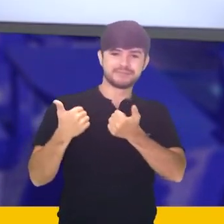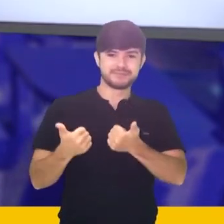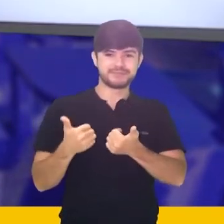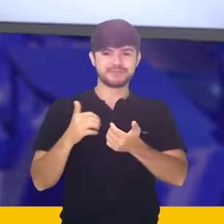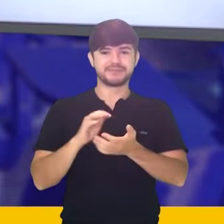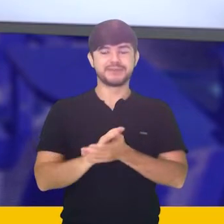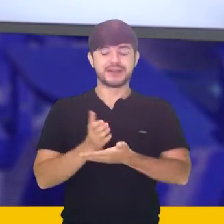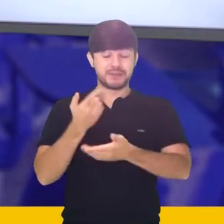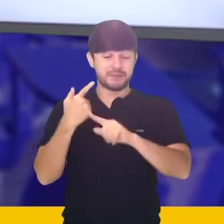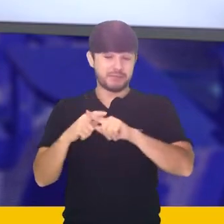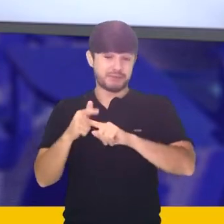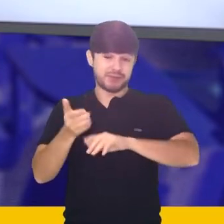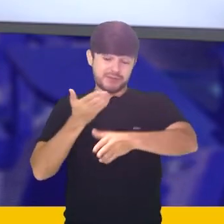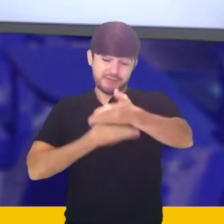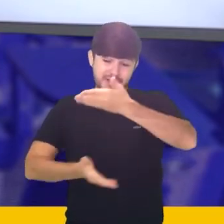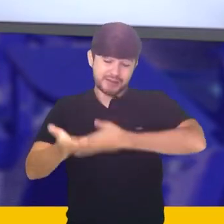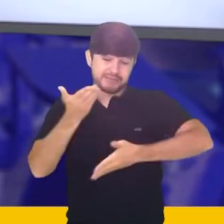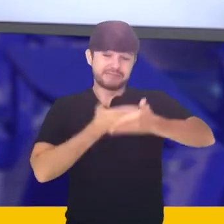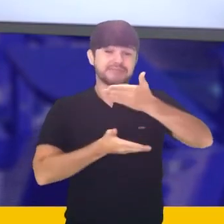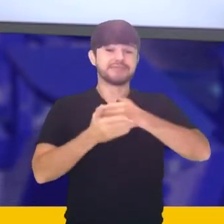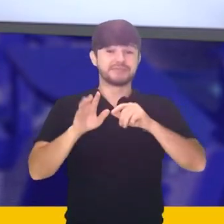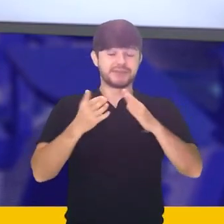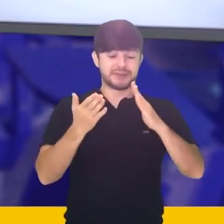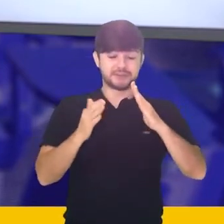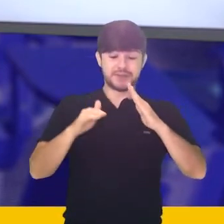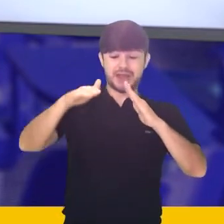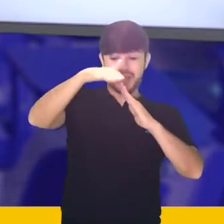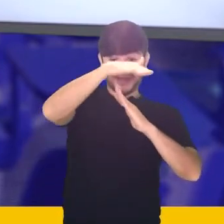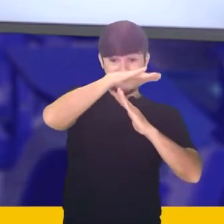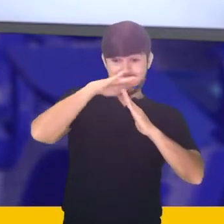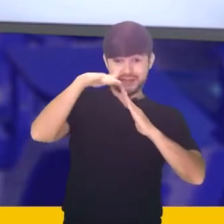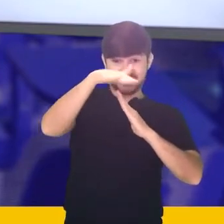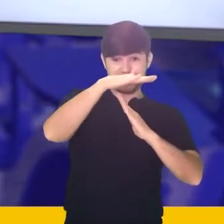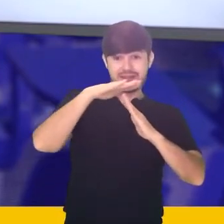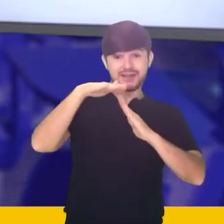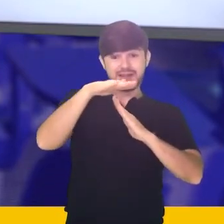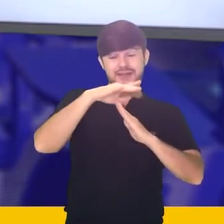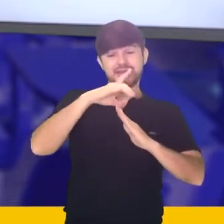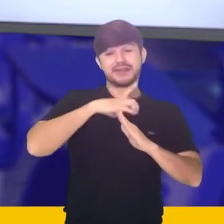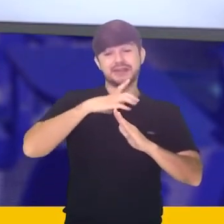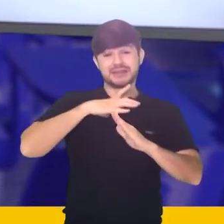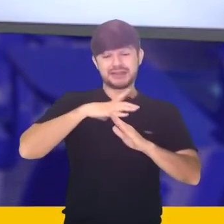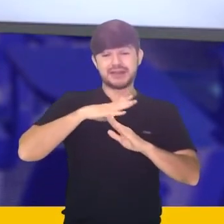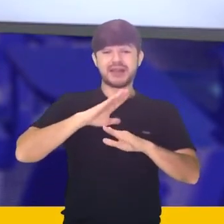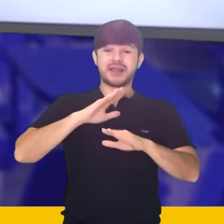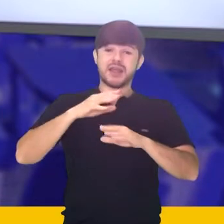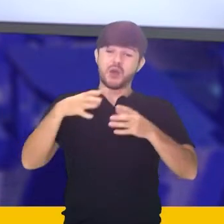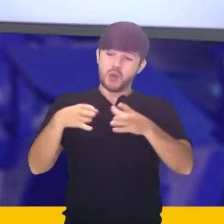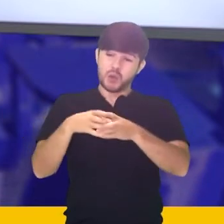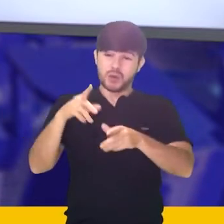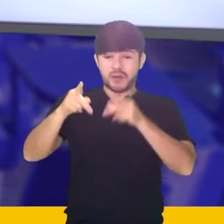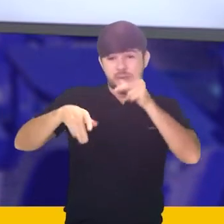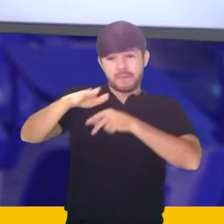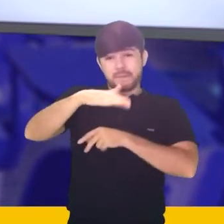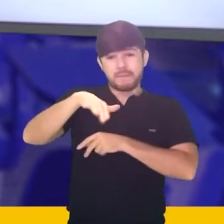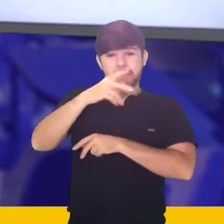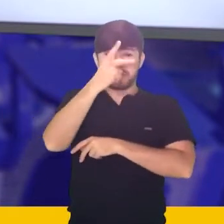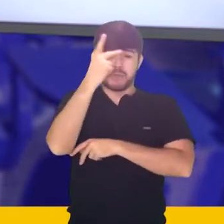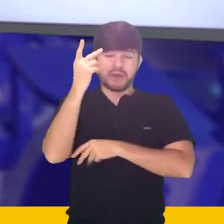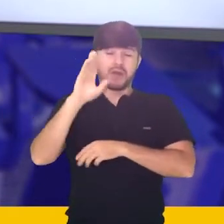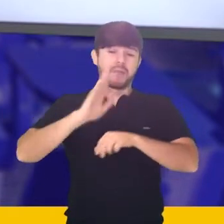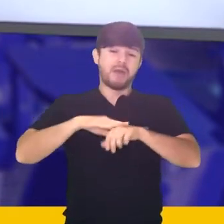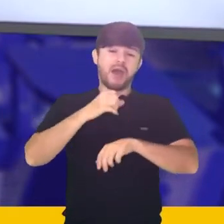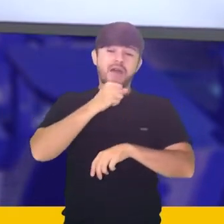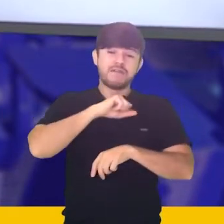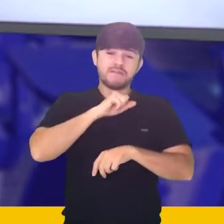conceito interessante. E no topo a gente tem as pessoas mais idosas, né? Então a gente